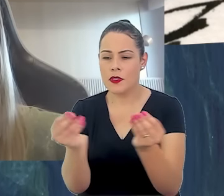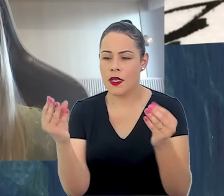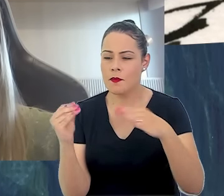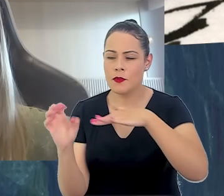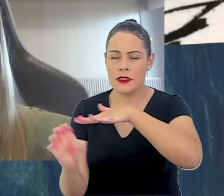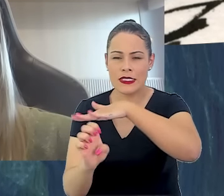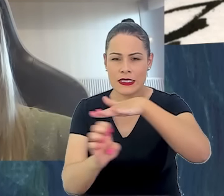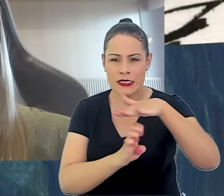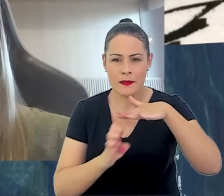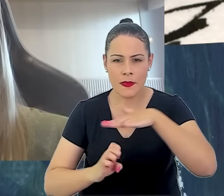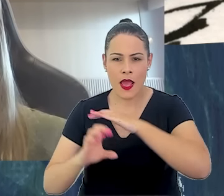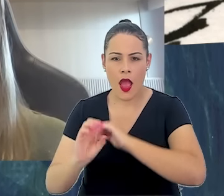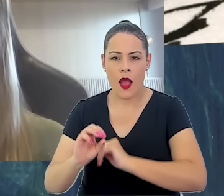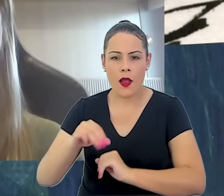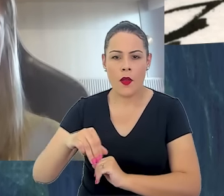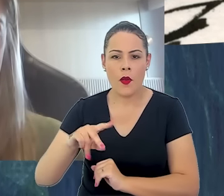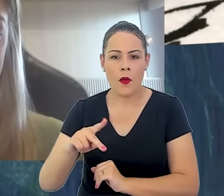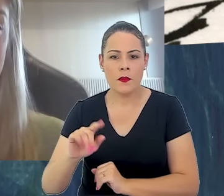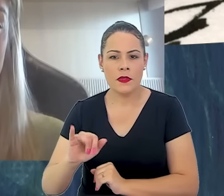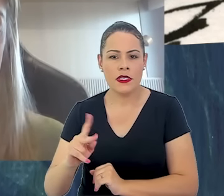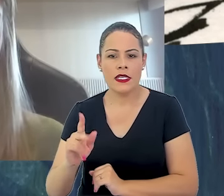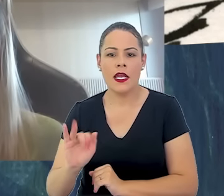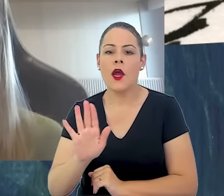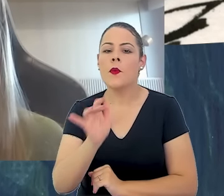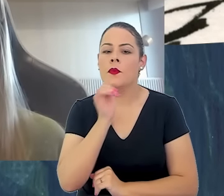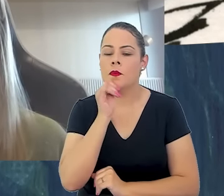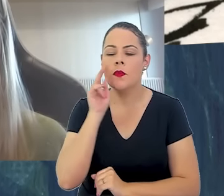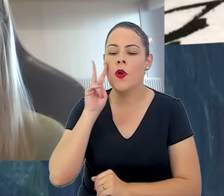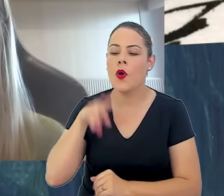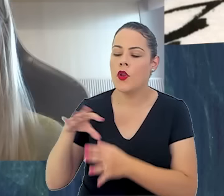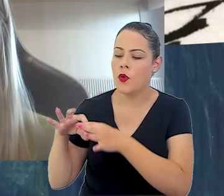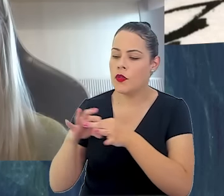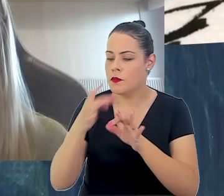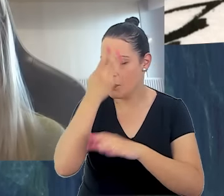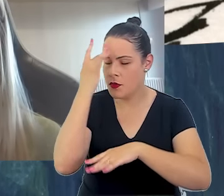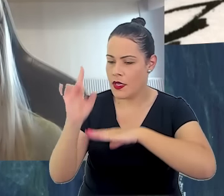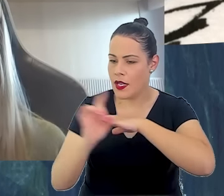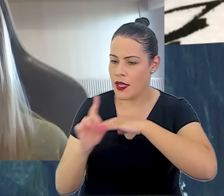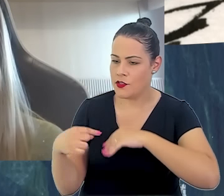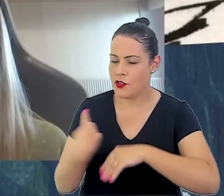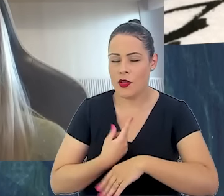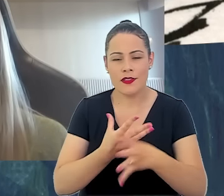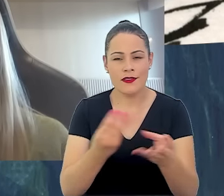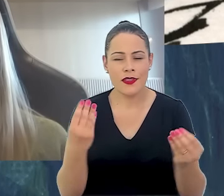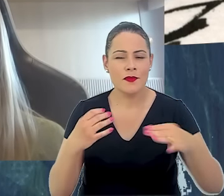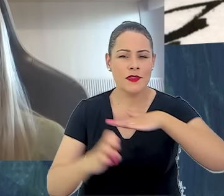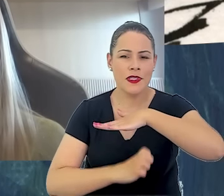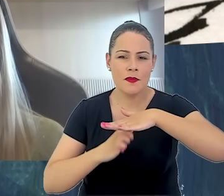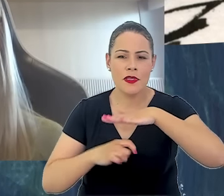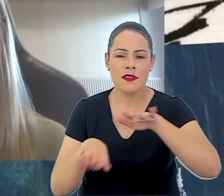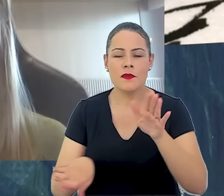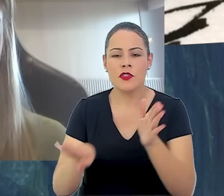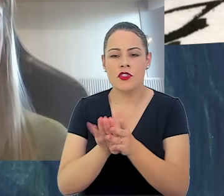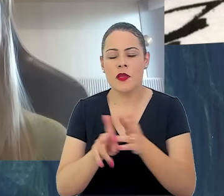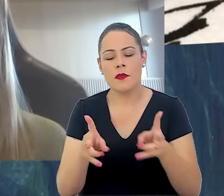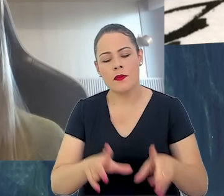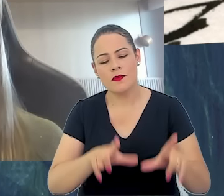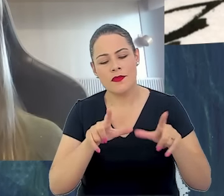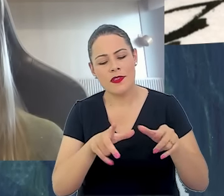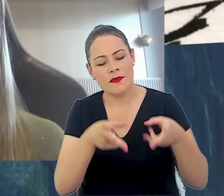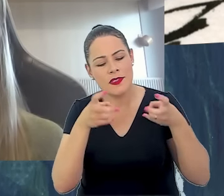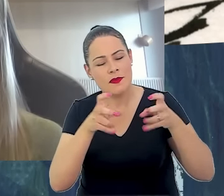companhias, quando eu olho assim o nosso portfólio como um todo, muitas companhias ainda veem os